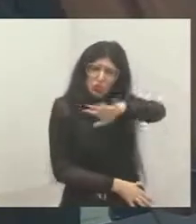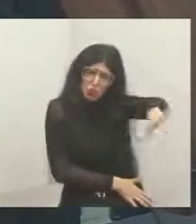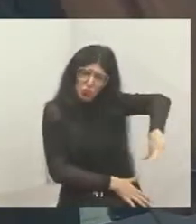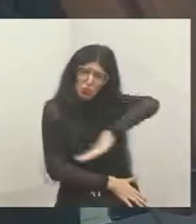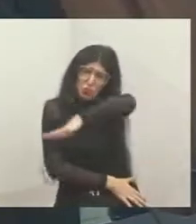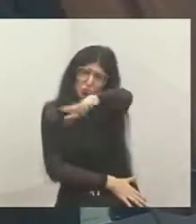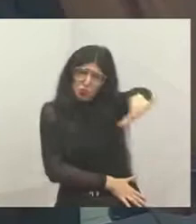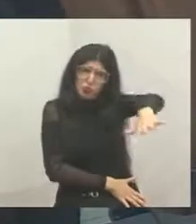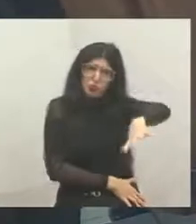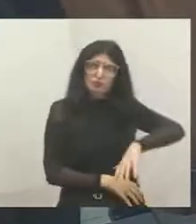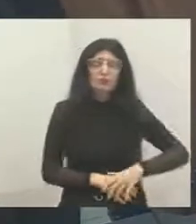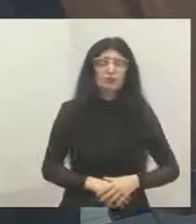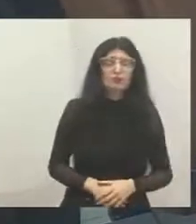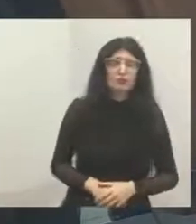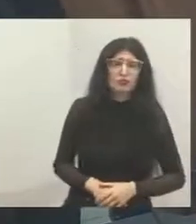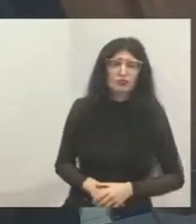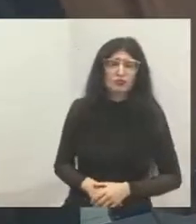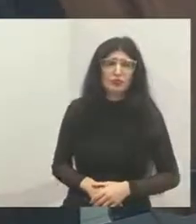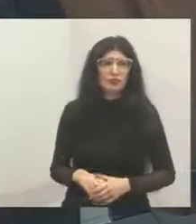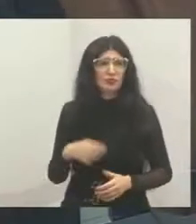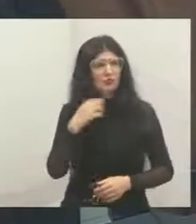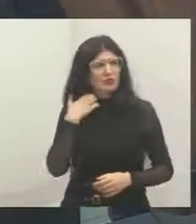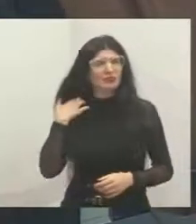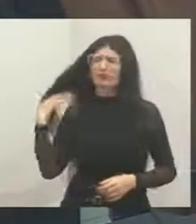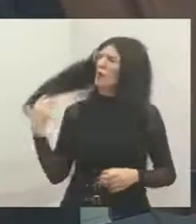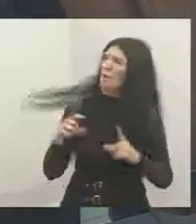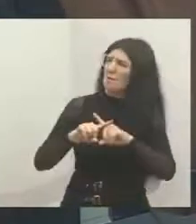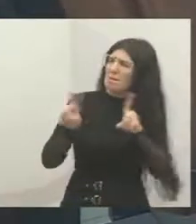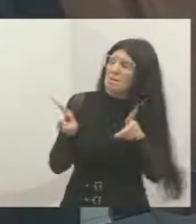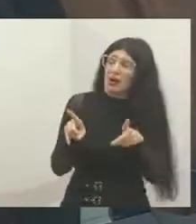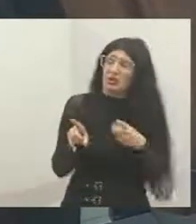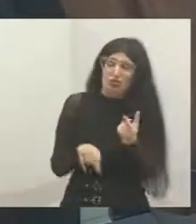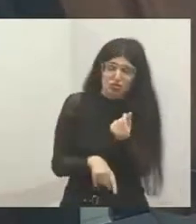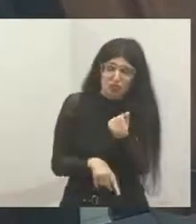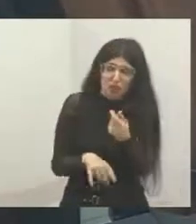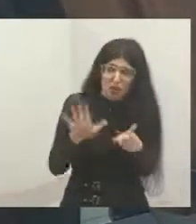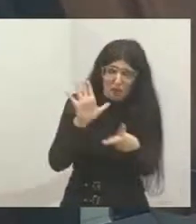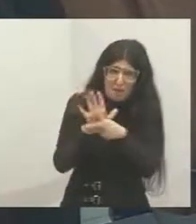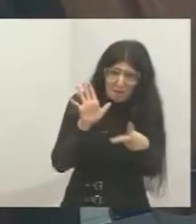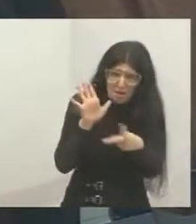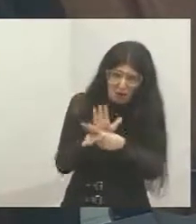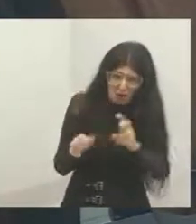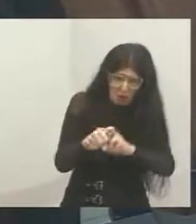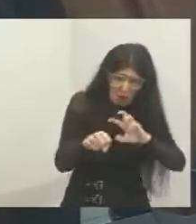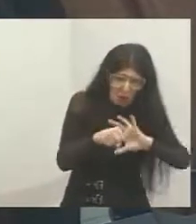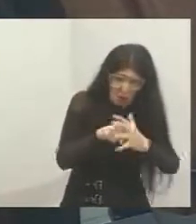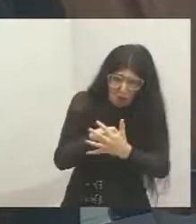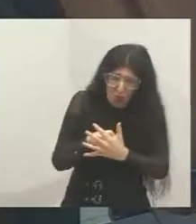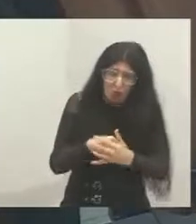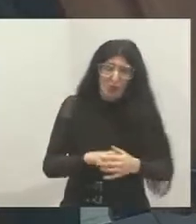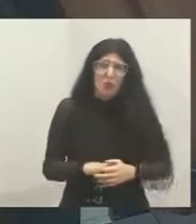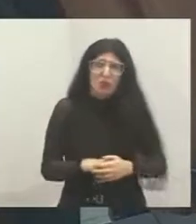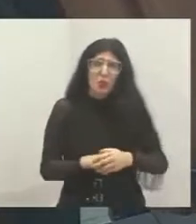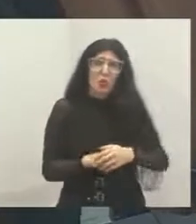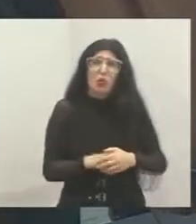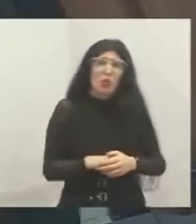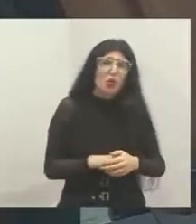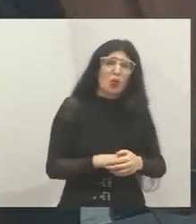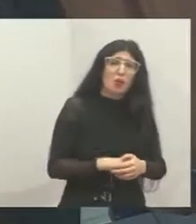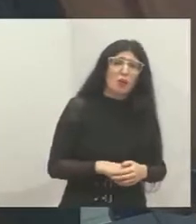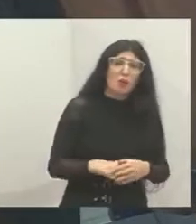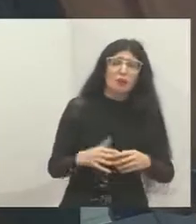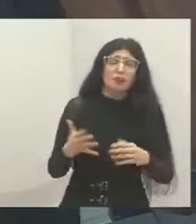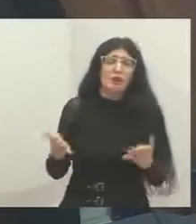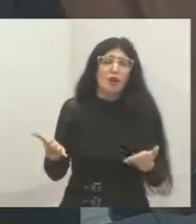aqui de estar entendendo aonde que está entrando essas verbas, porque até agosto, aproximadamente, foram gastos